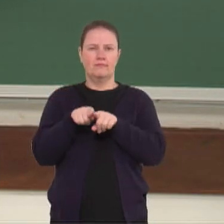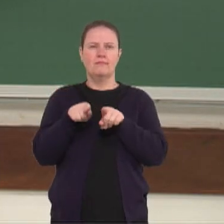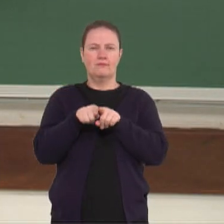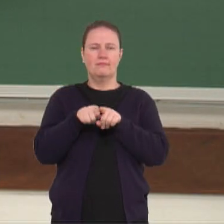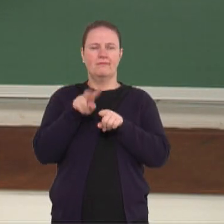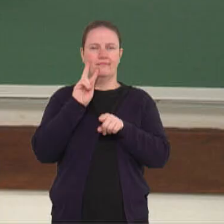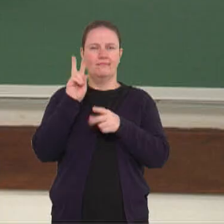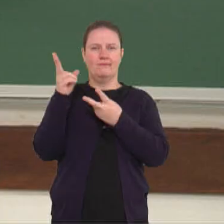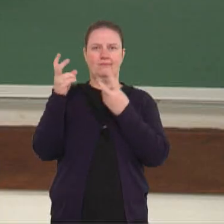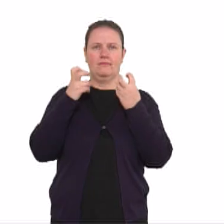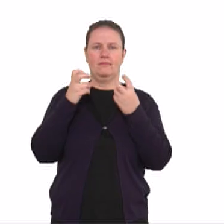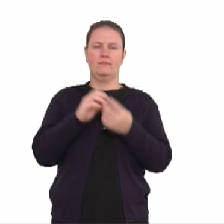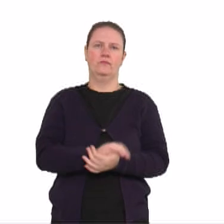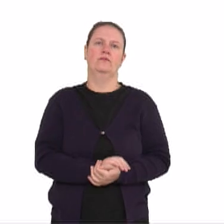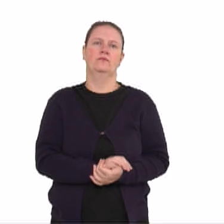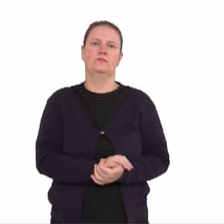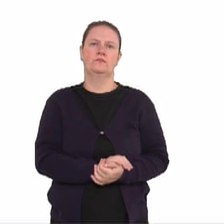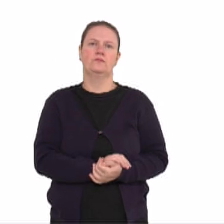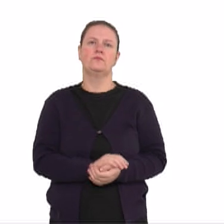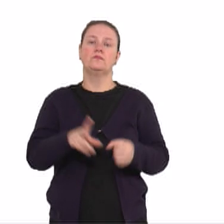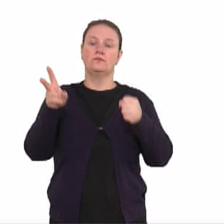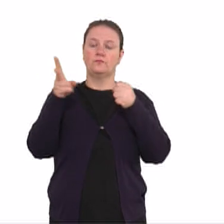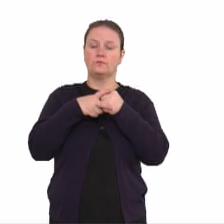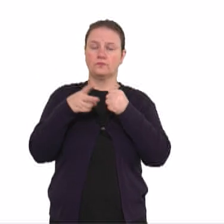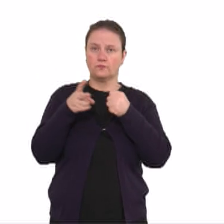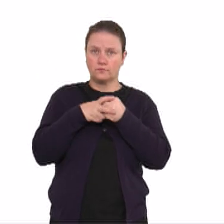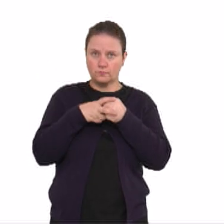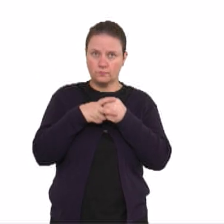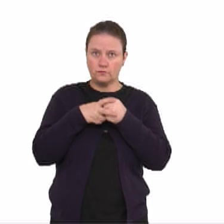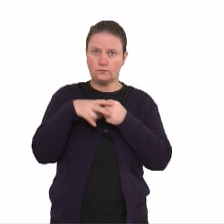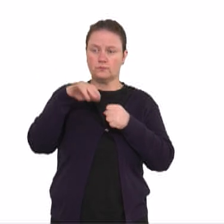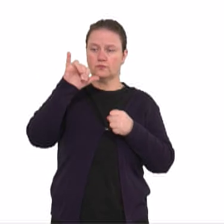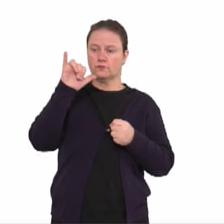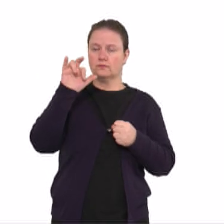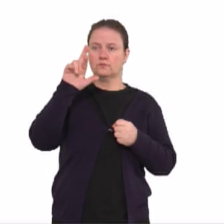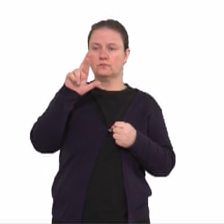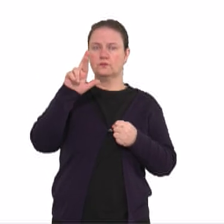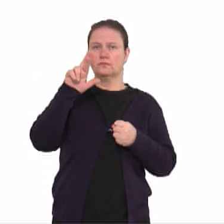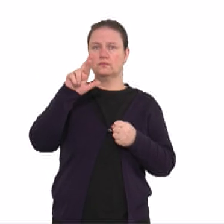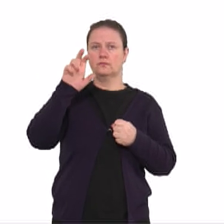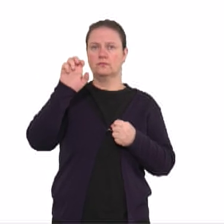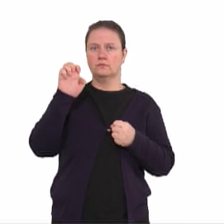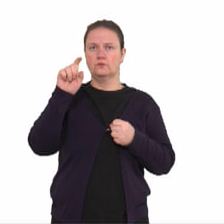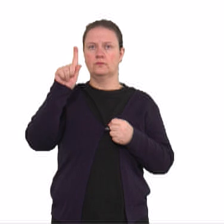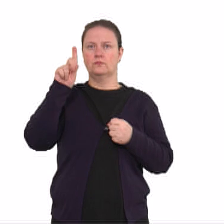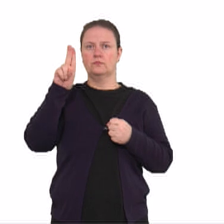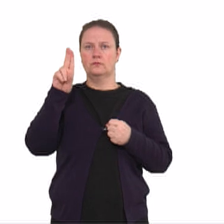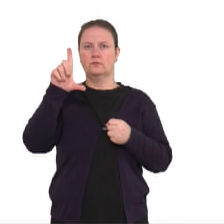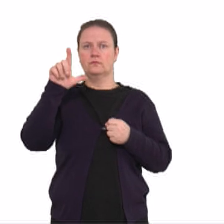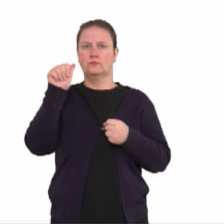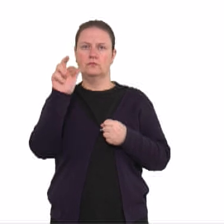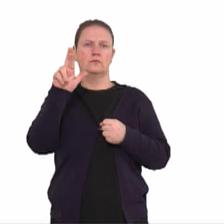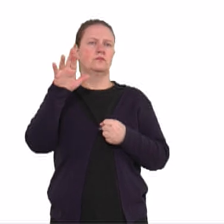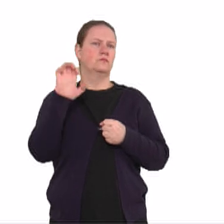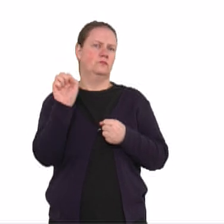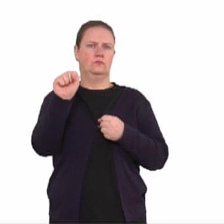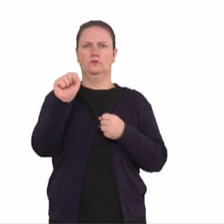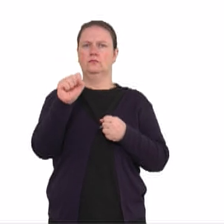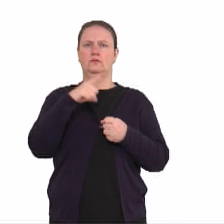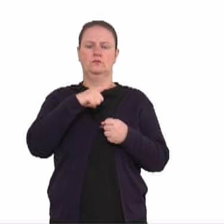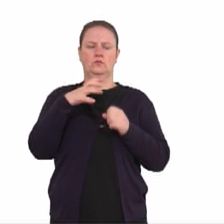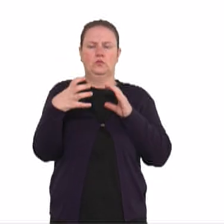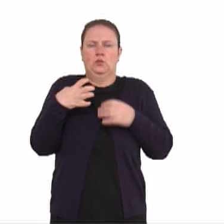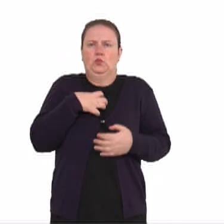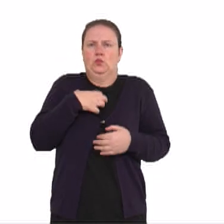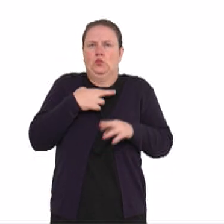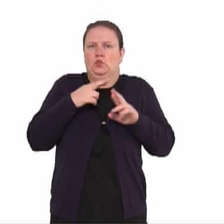melhor isso. Os verbos irregulares têm formas diferentes para o passado simples, ou seja, para